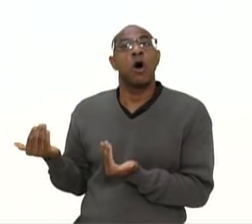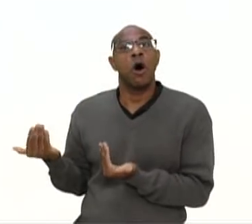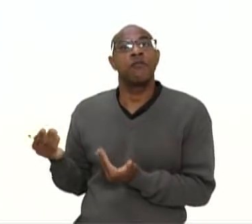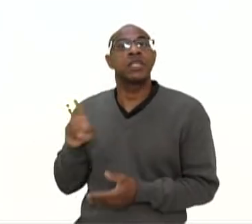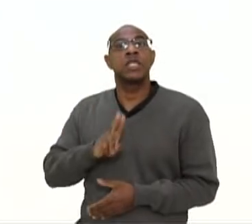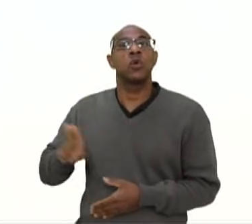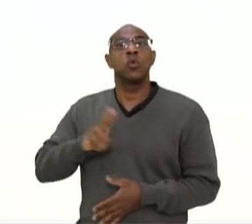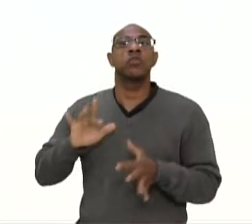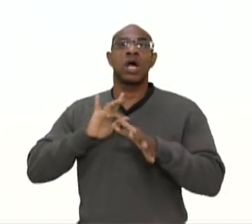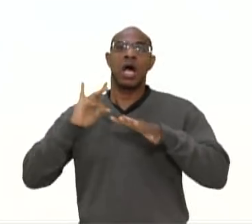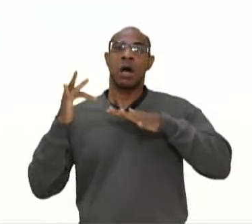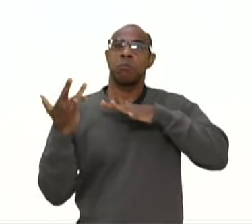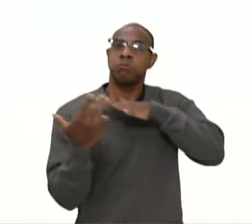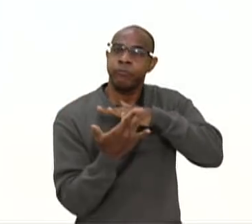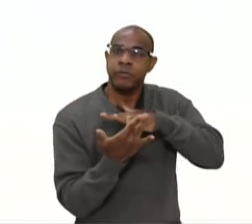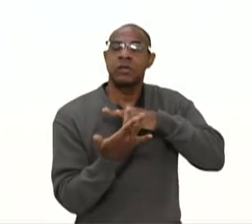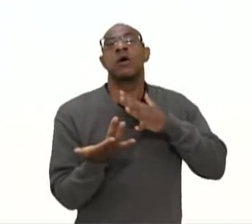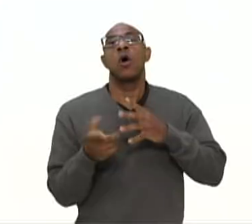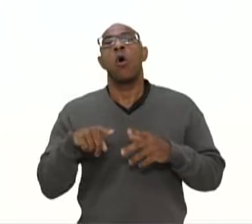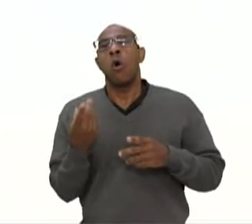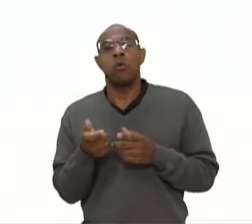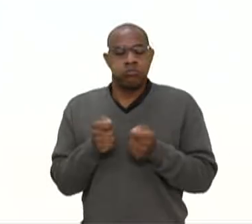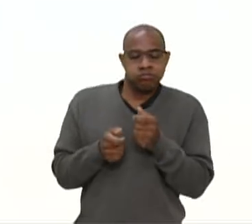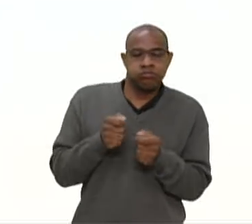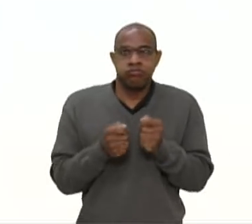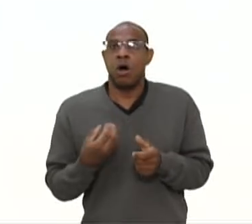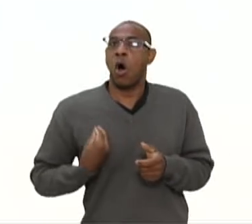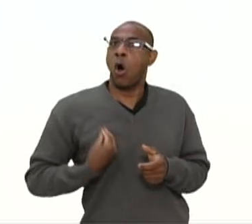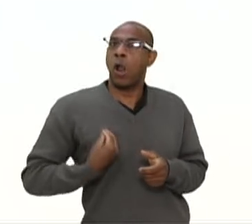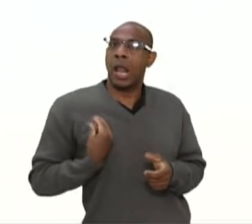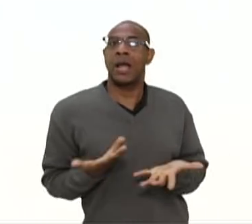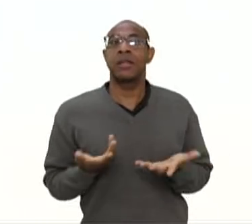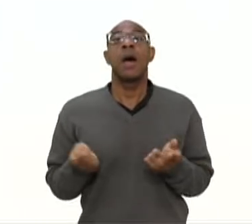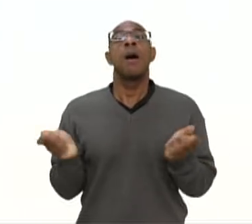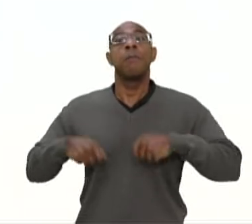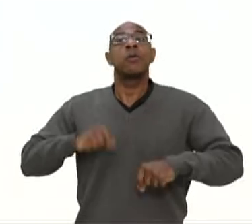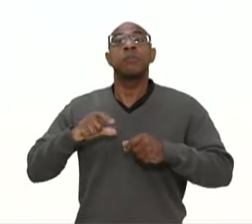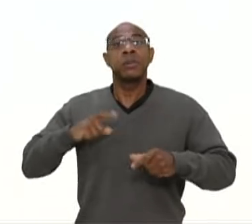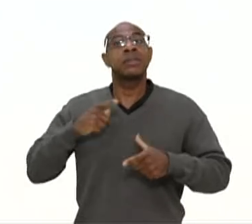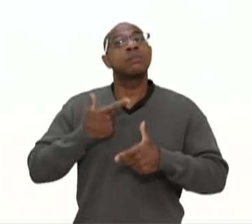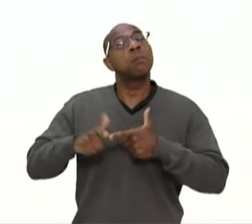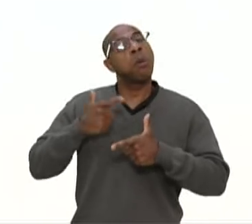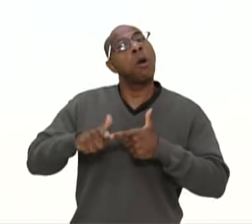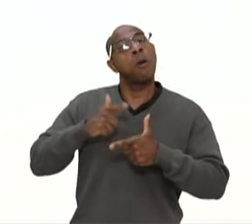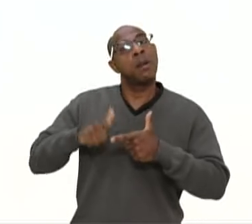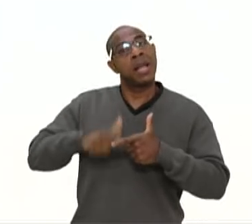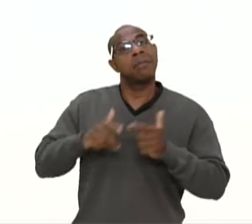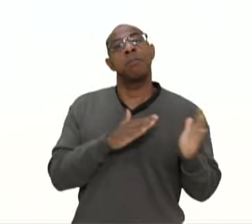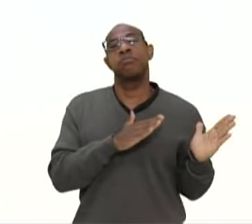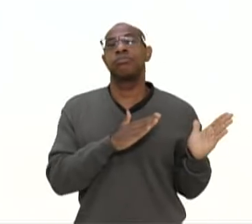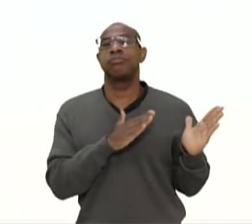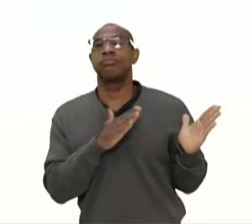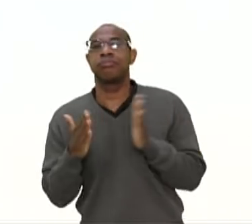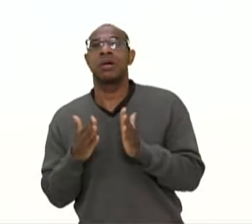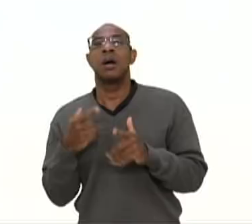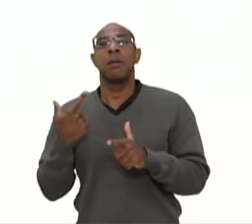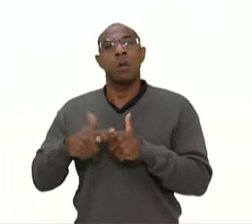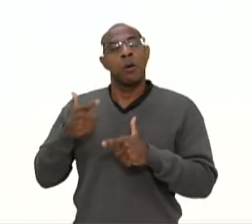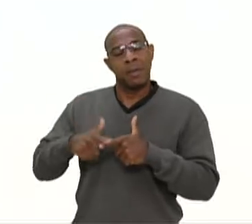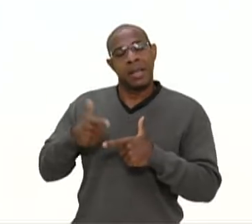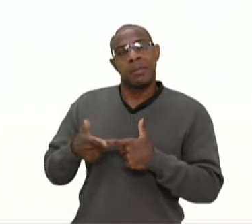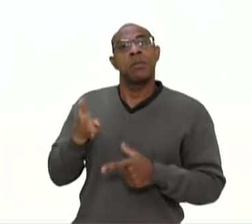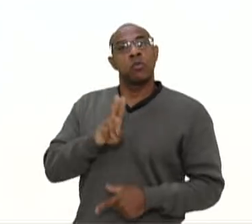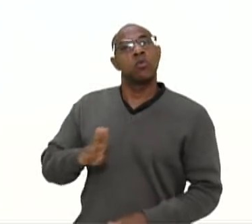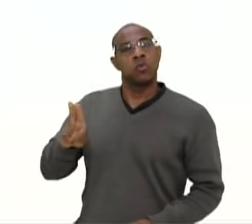usam as redes sociais ou jogam online possam ter algum problema decorrente